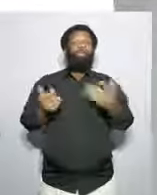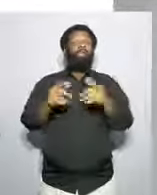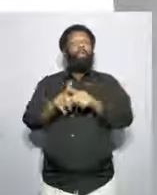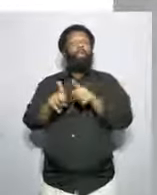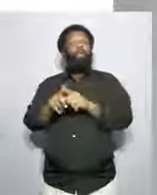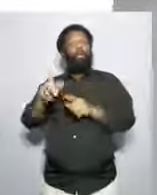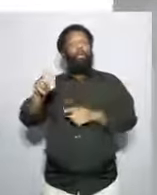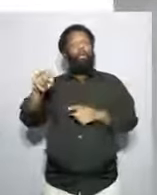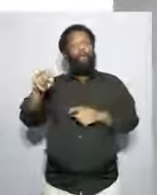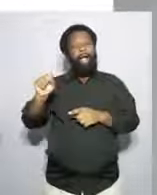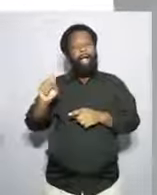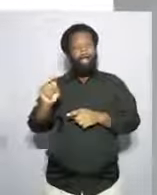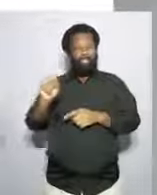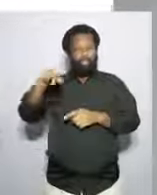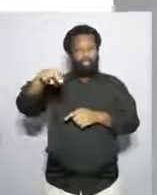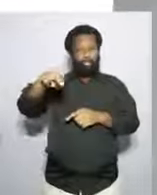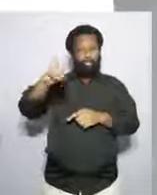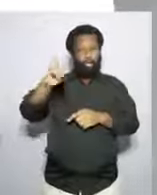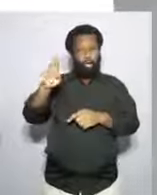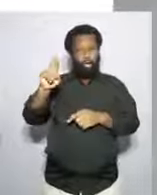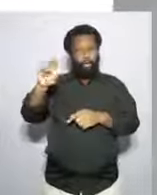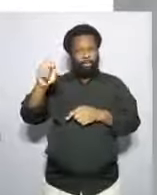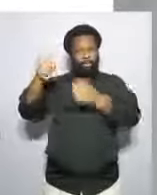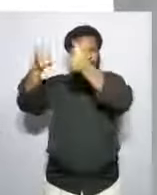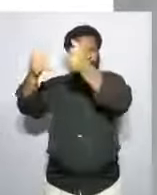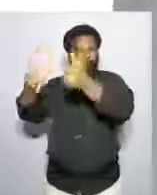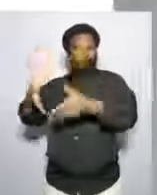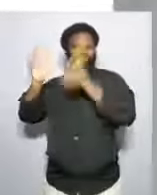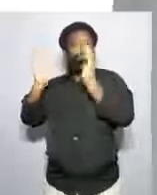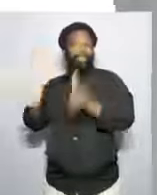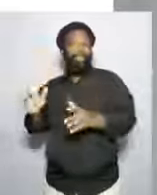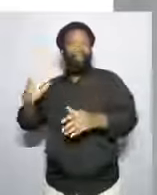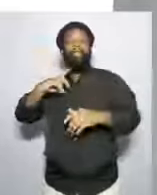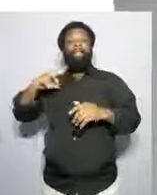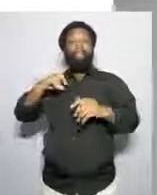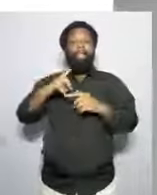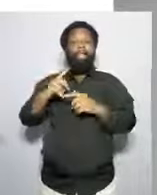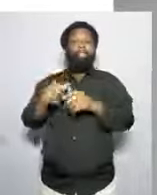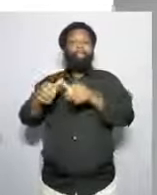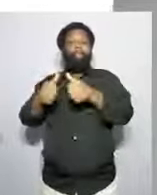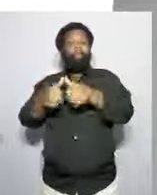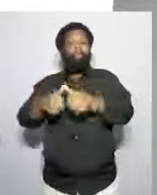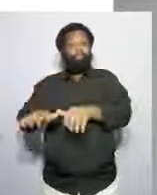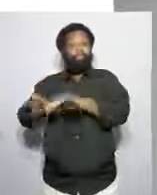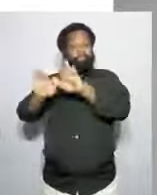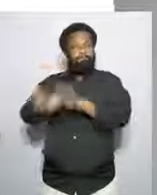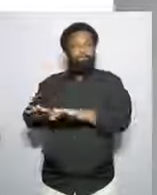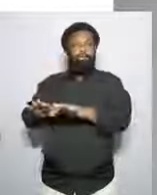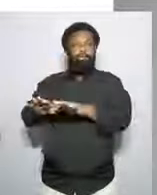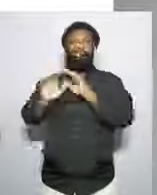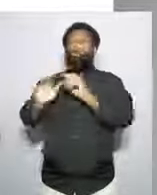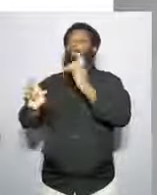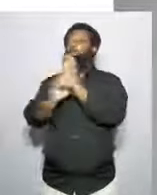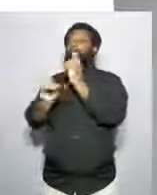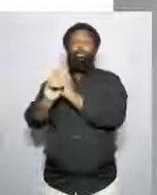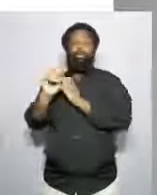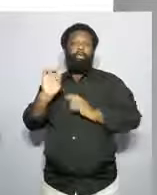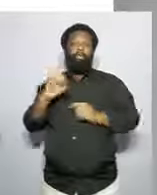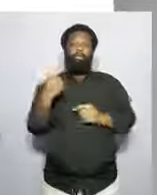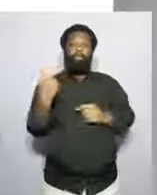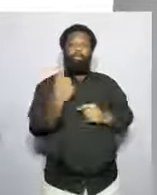já falamos sobre eles, né? Eles têm essa estabilidade, eles se encontram estáveis na